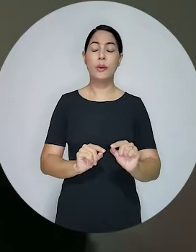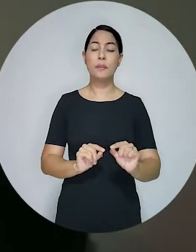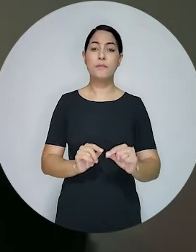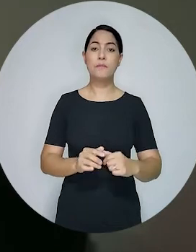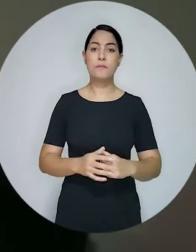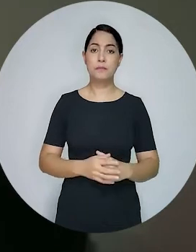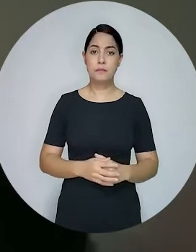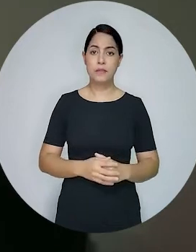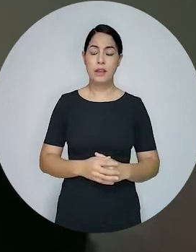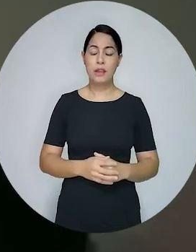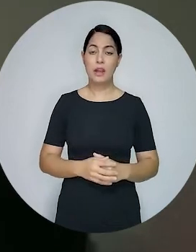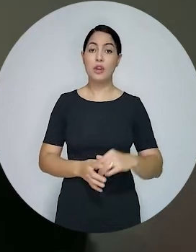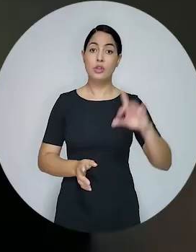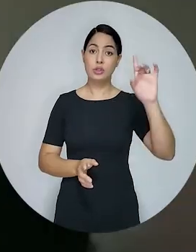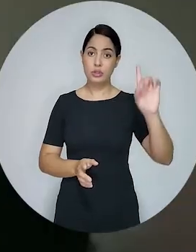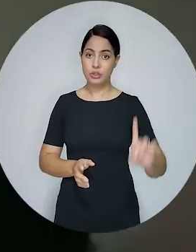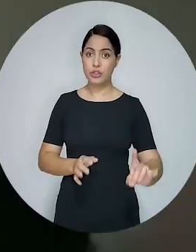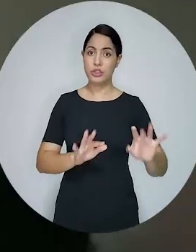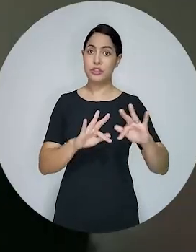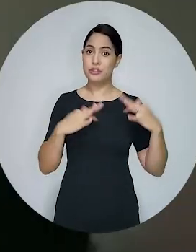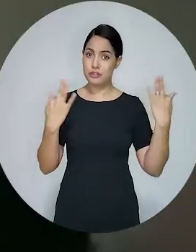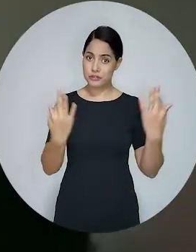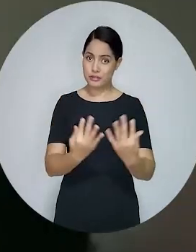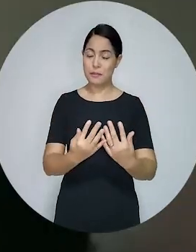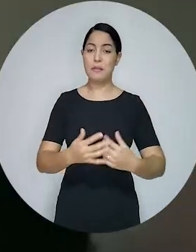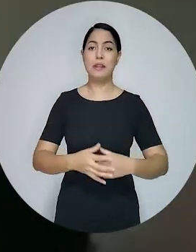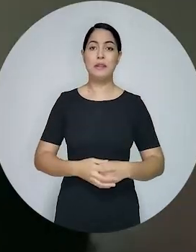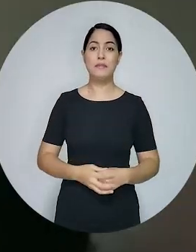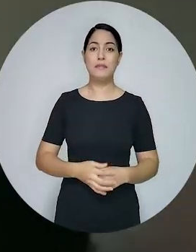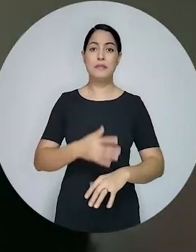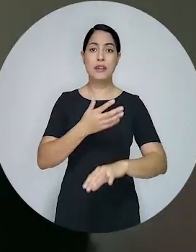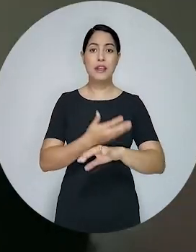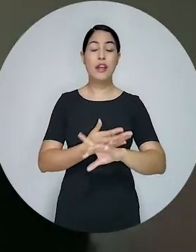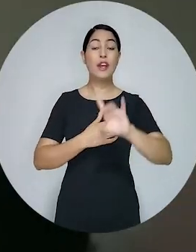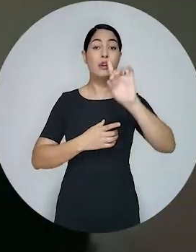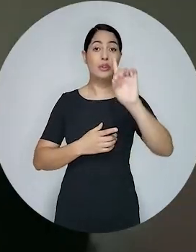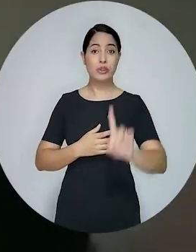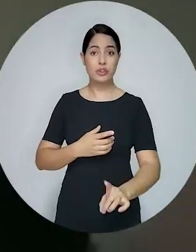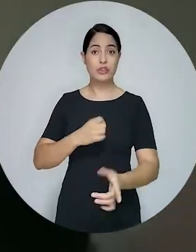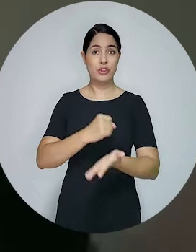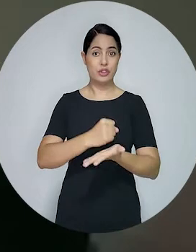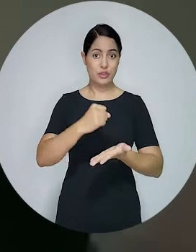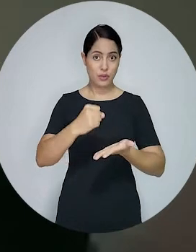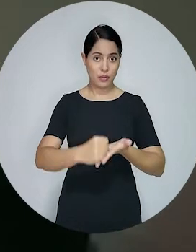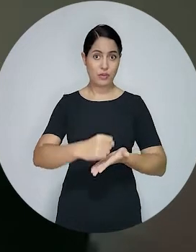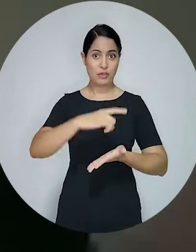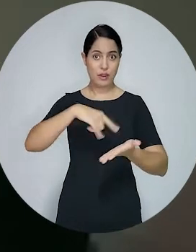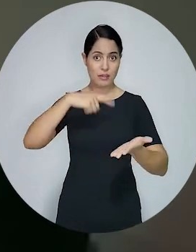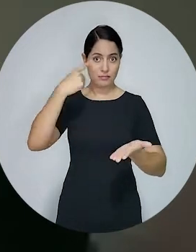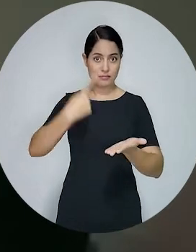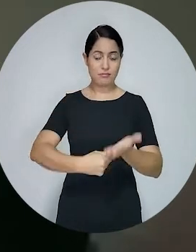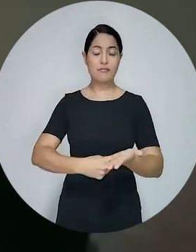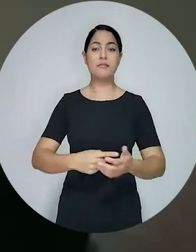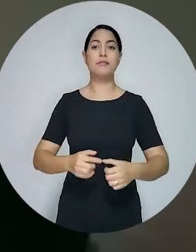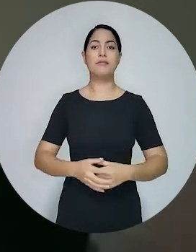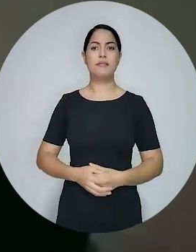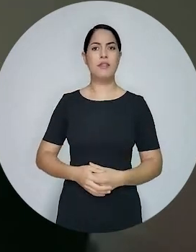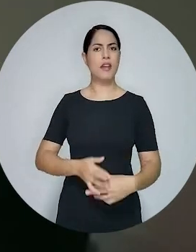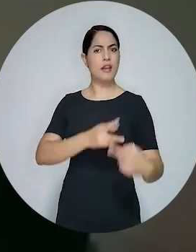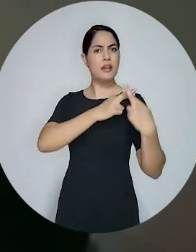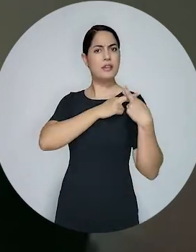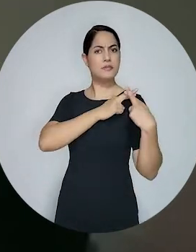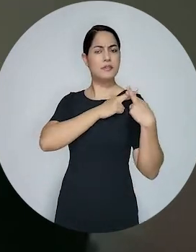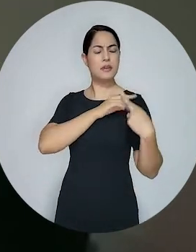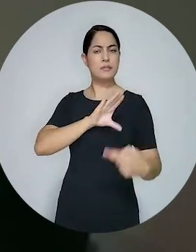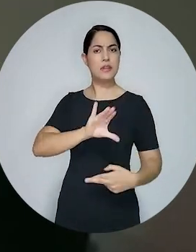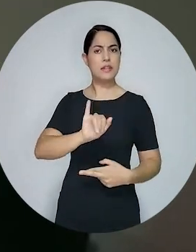às matérias pertinentes ao direito de família, ao direito contratual, à